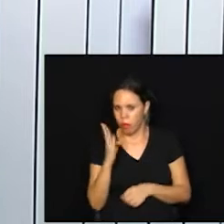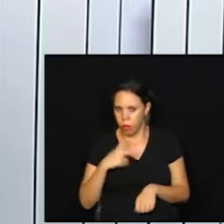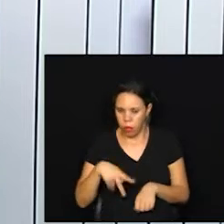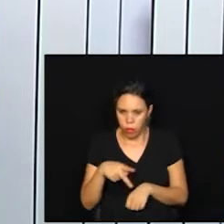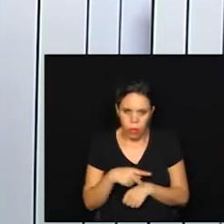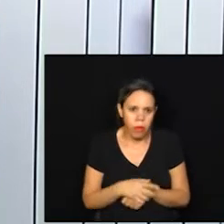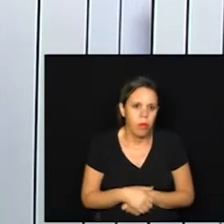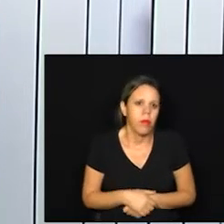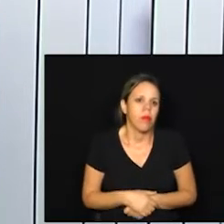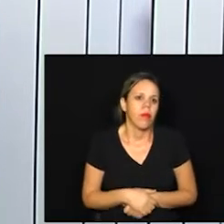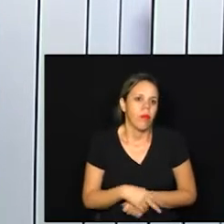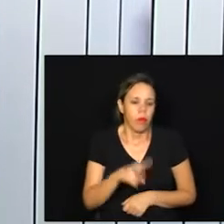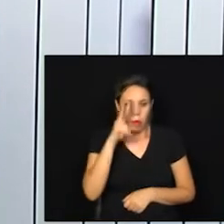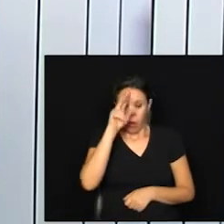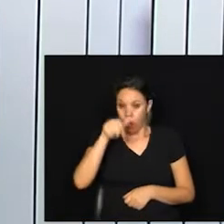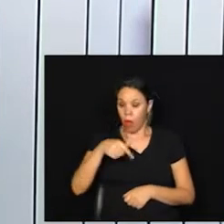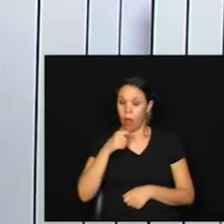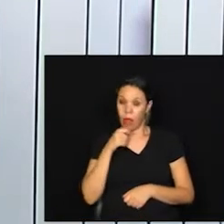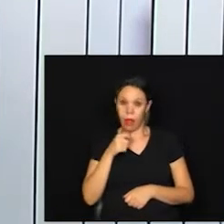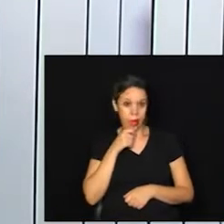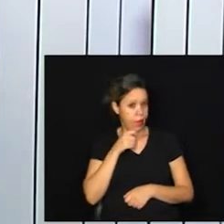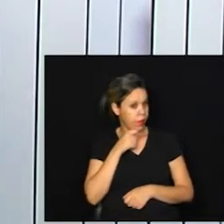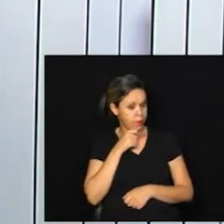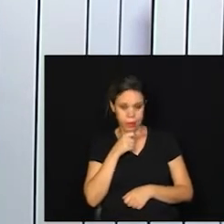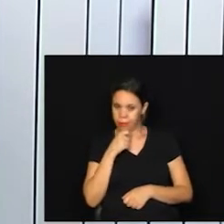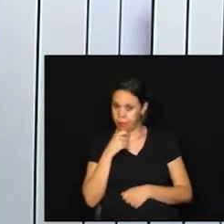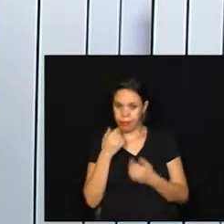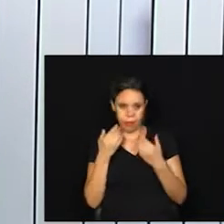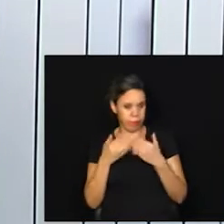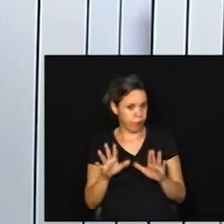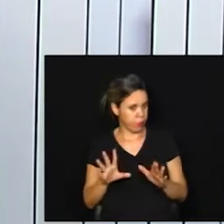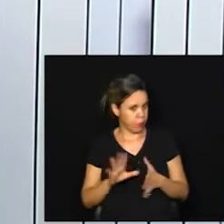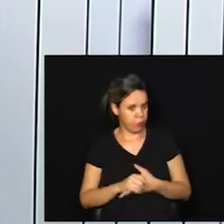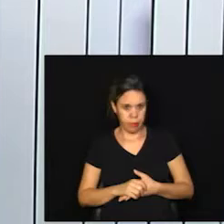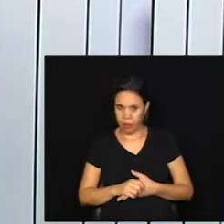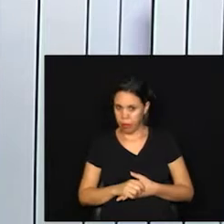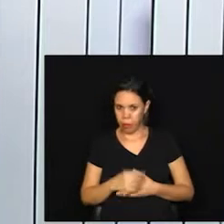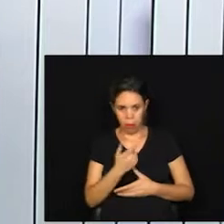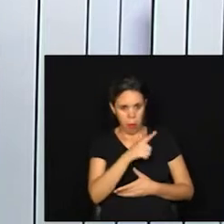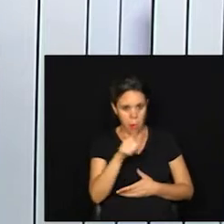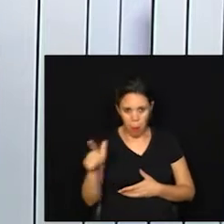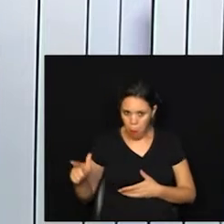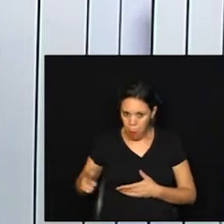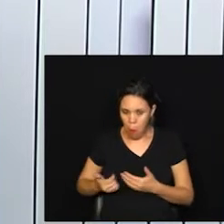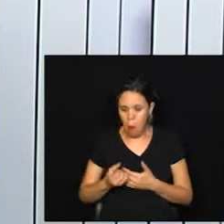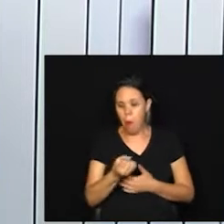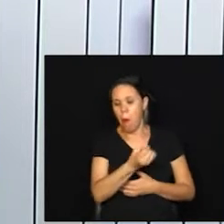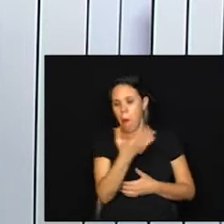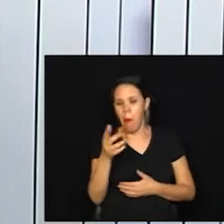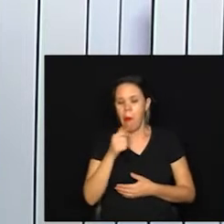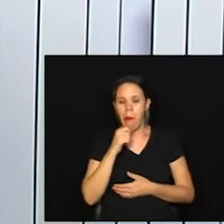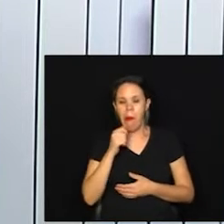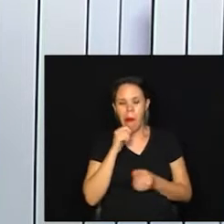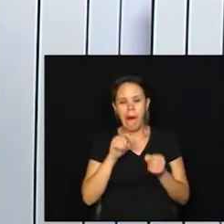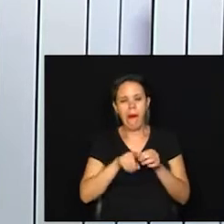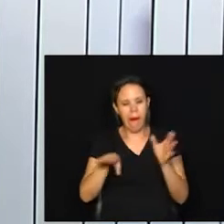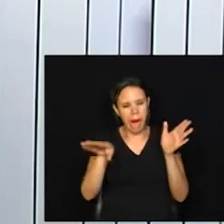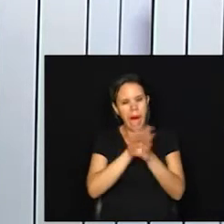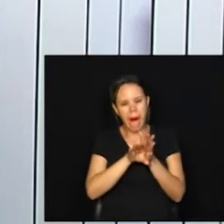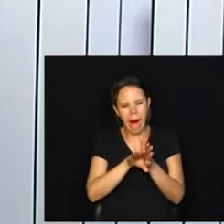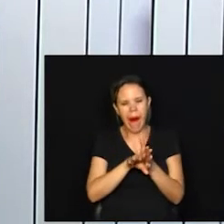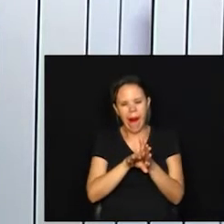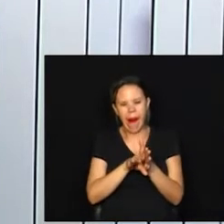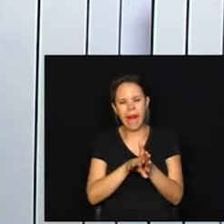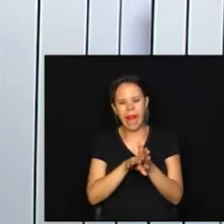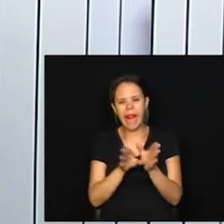país. Lembrando que ela ainda não está disponível, não existe uma previsão, mas quando ela chegar